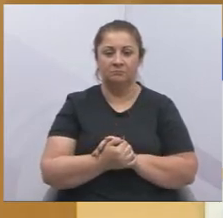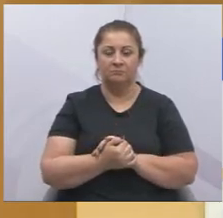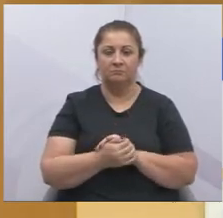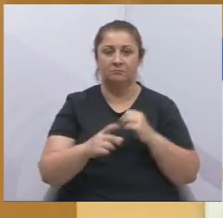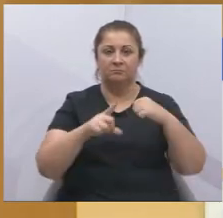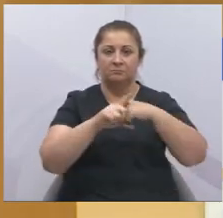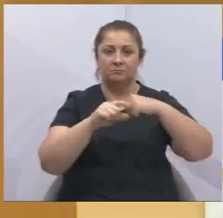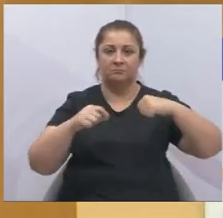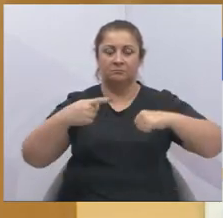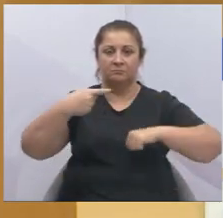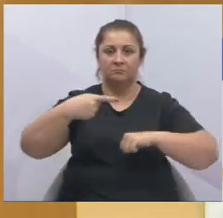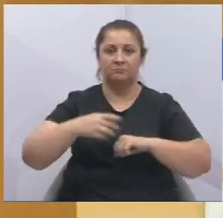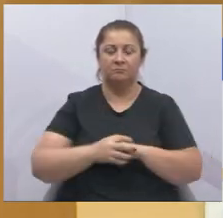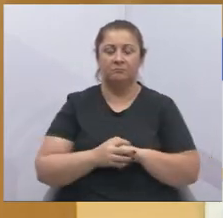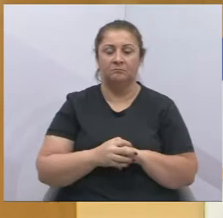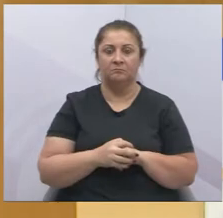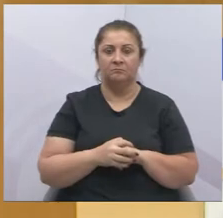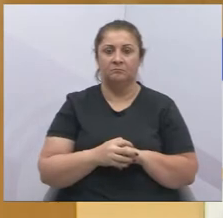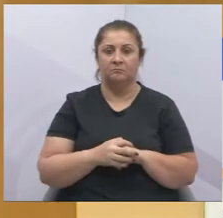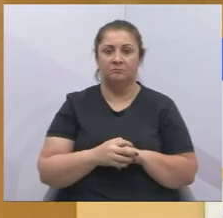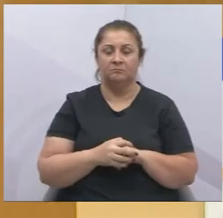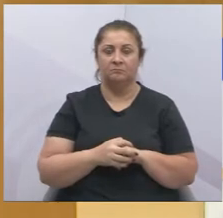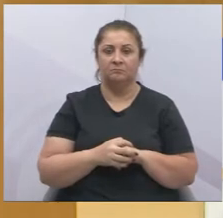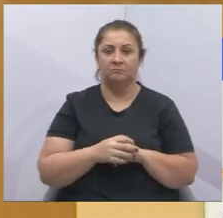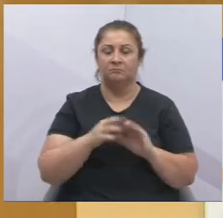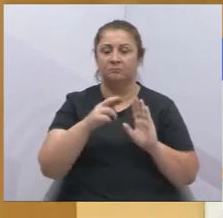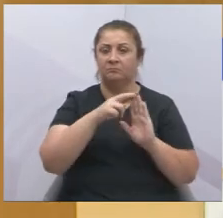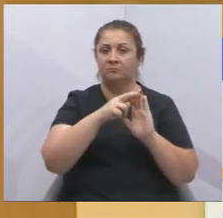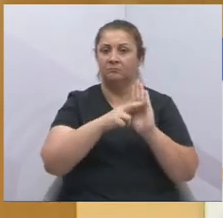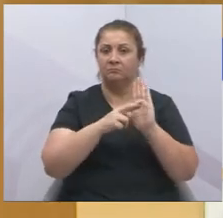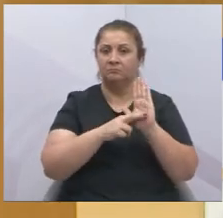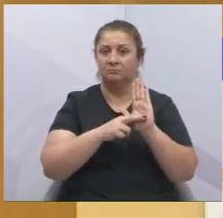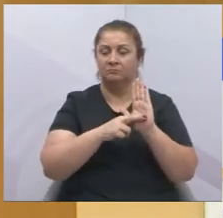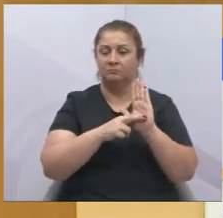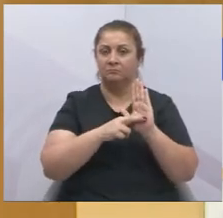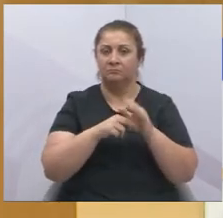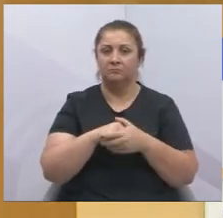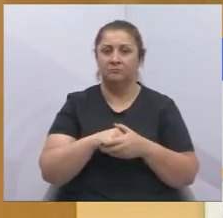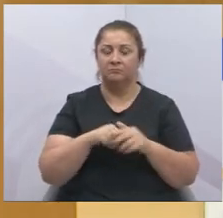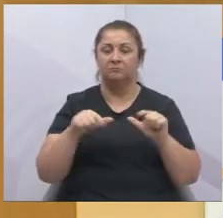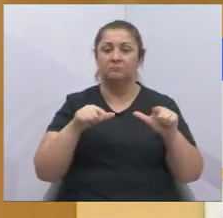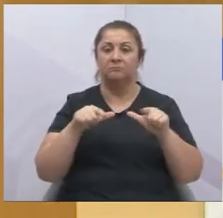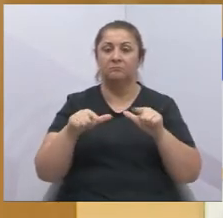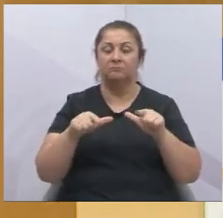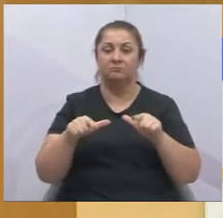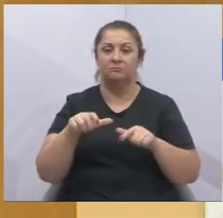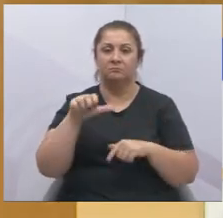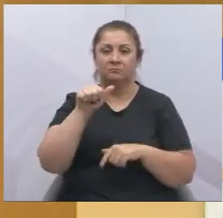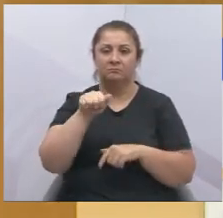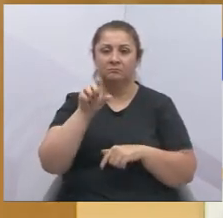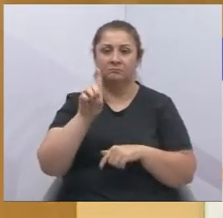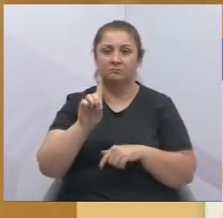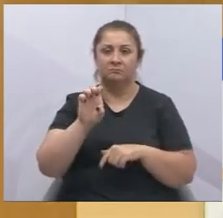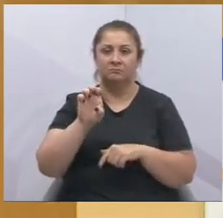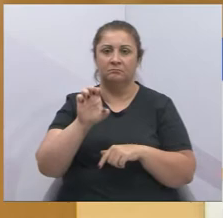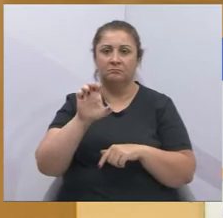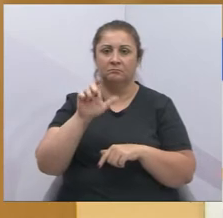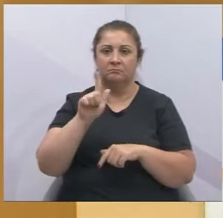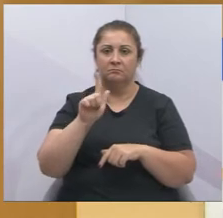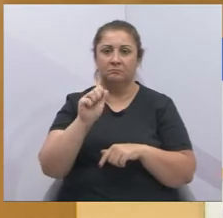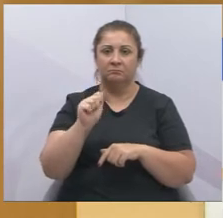Artigo 1º. Fica regulamentado no município de Jacareí o funcionamento de adegas similares, entre outras